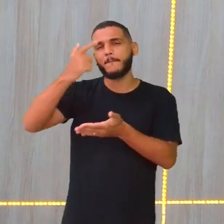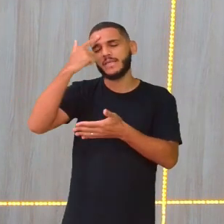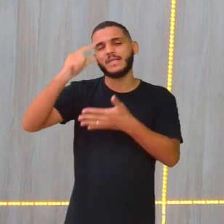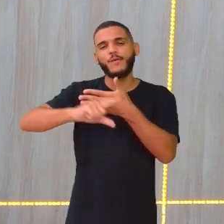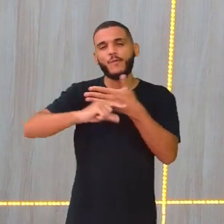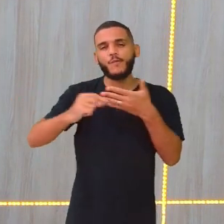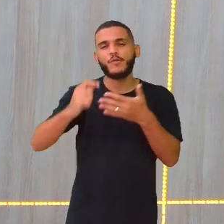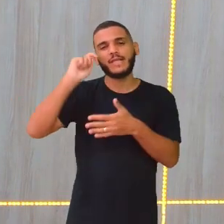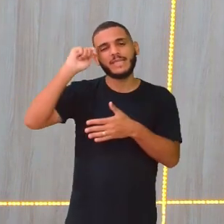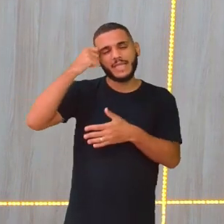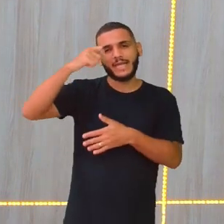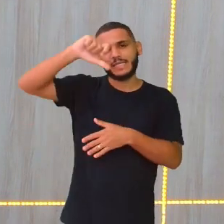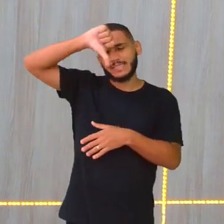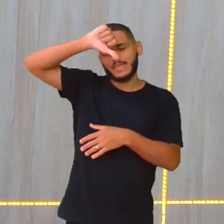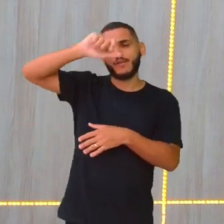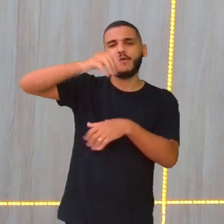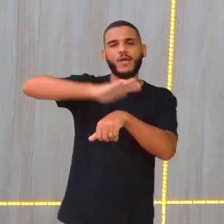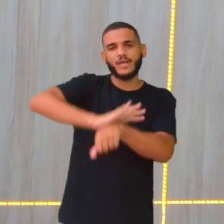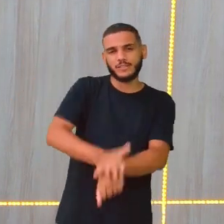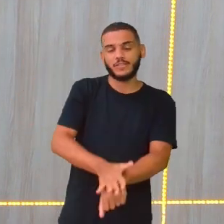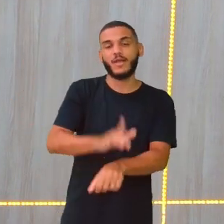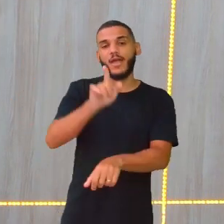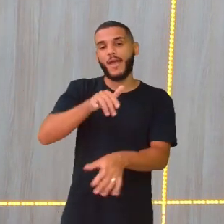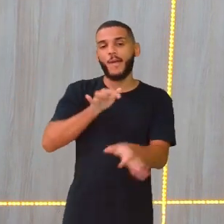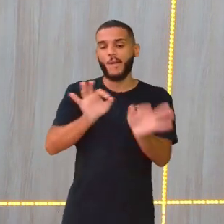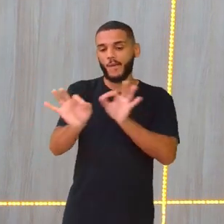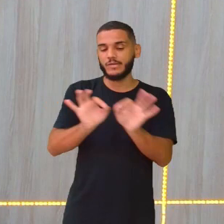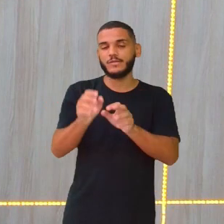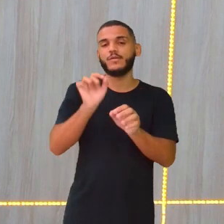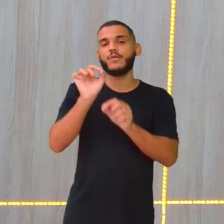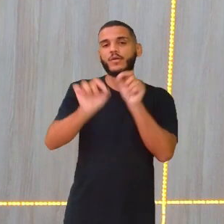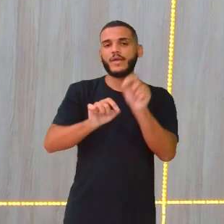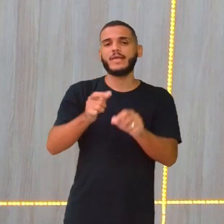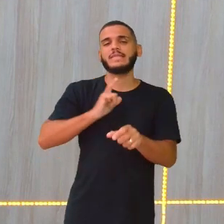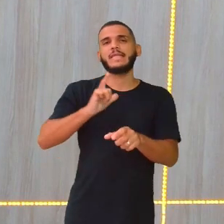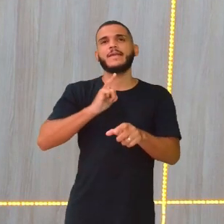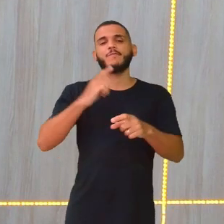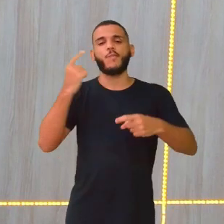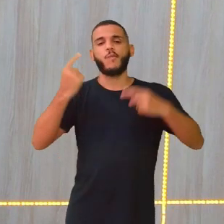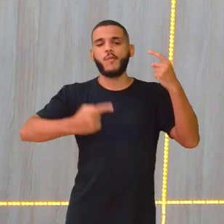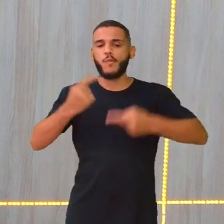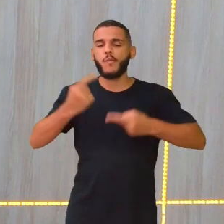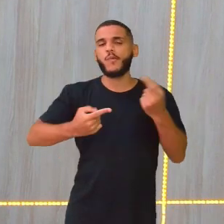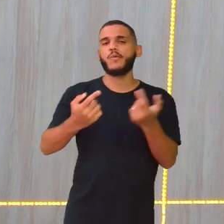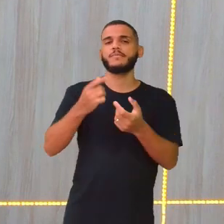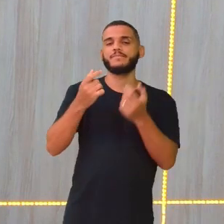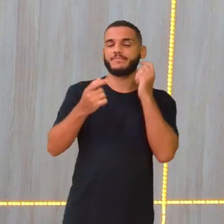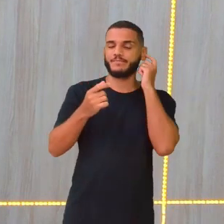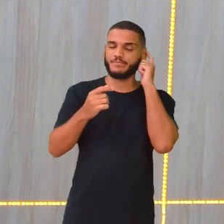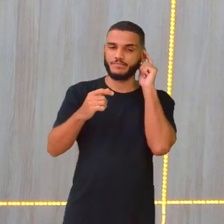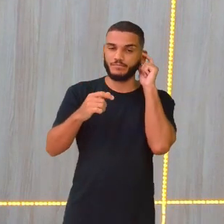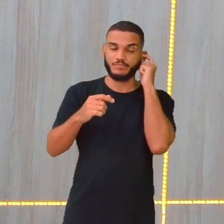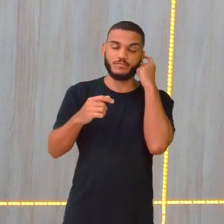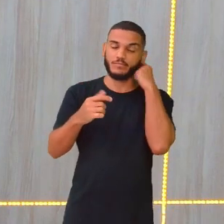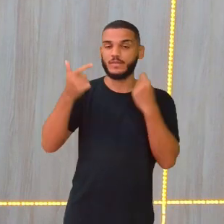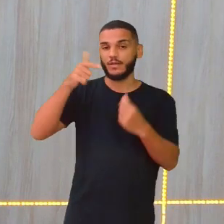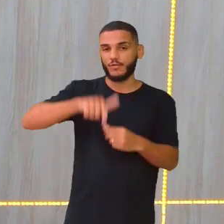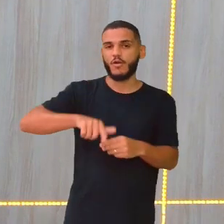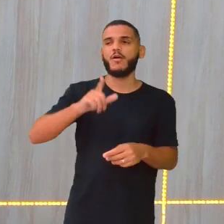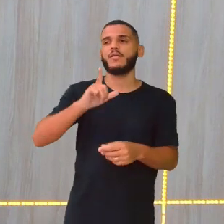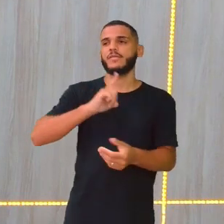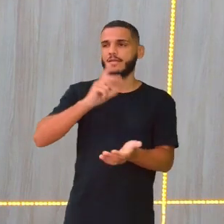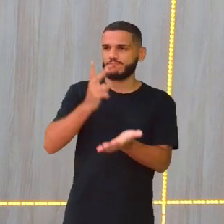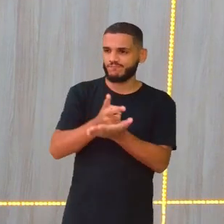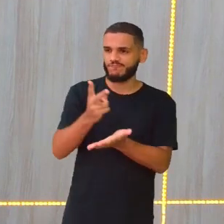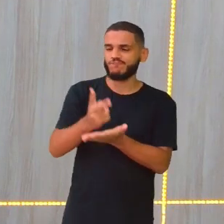negra e estereótipos racistas. Então, meu plano é o quê? Discutir um pouquinho, né, de novo, ainda, um assunto que vai